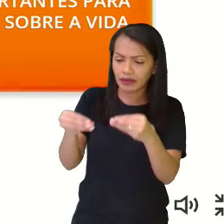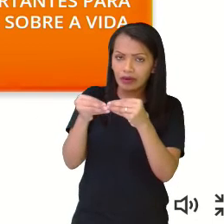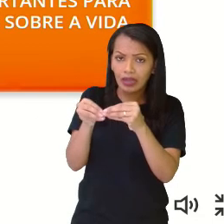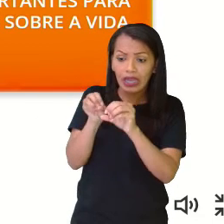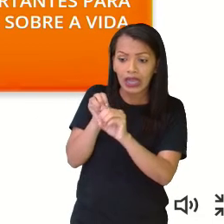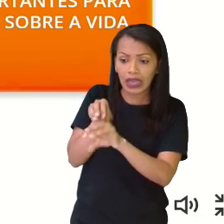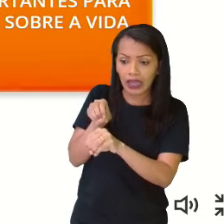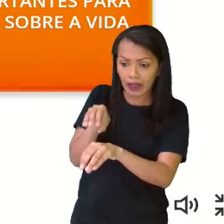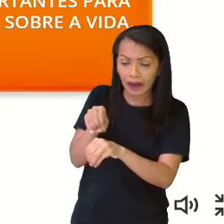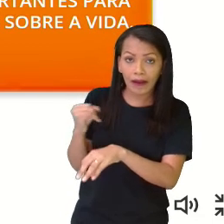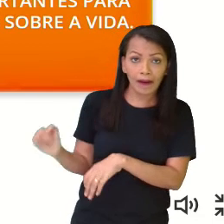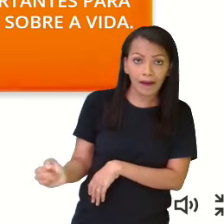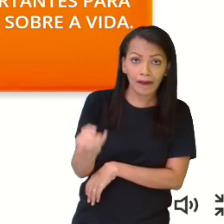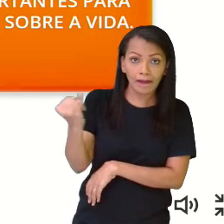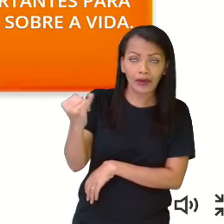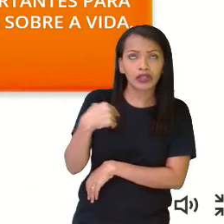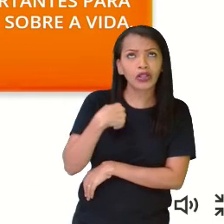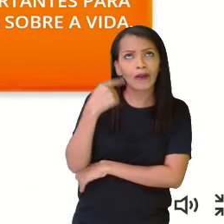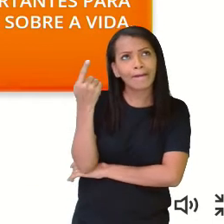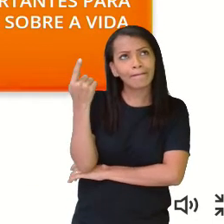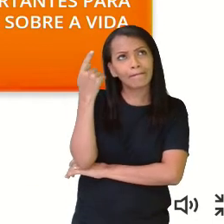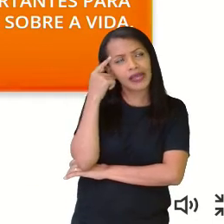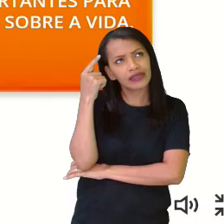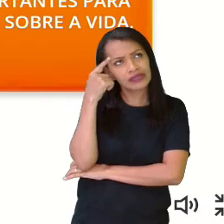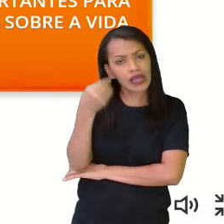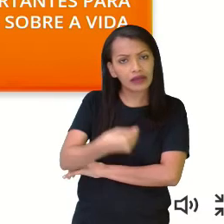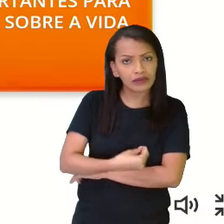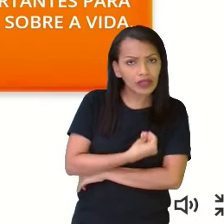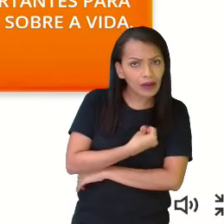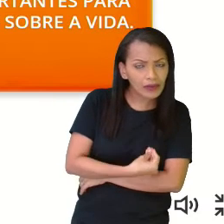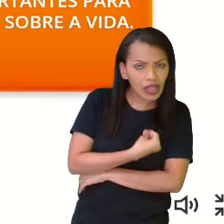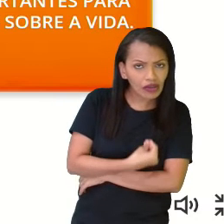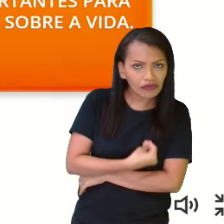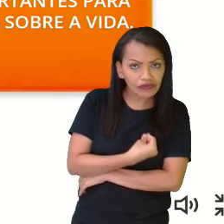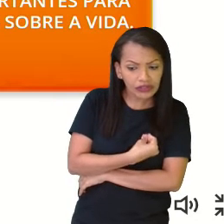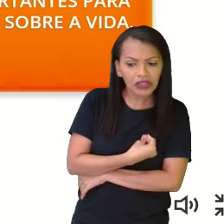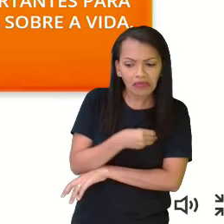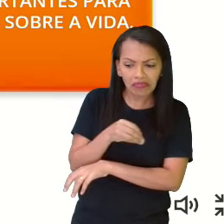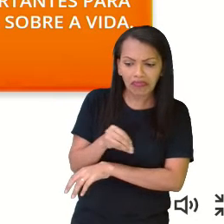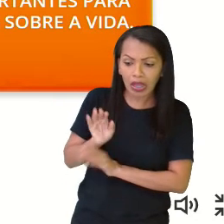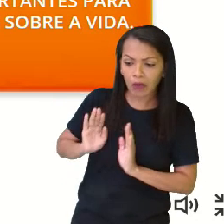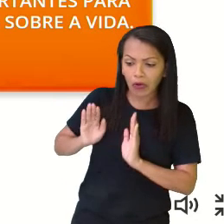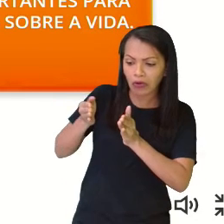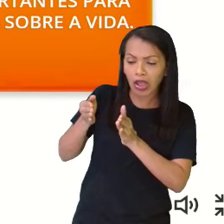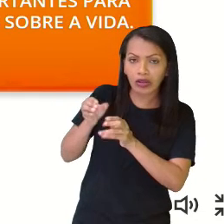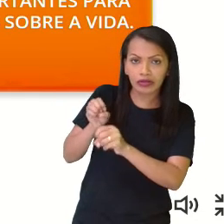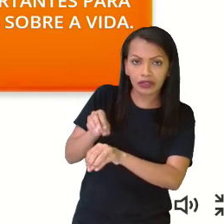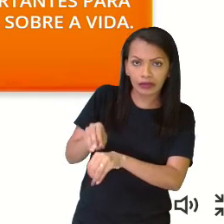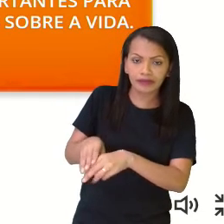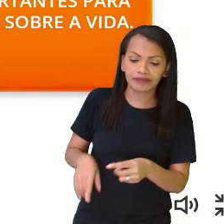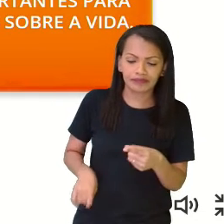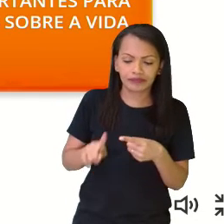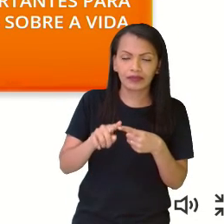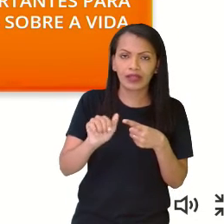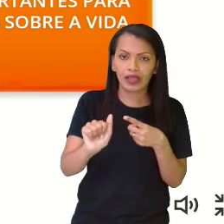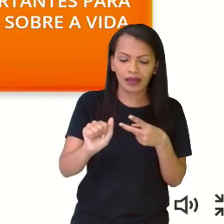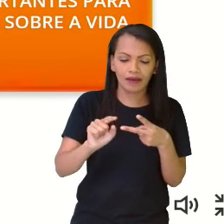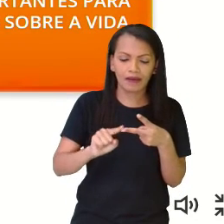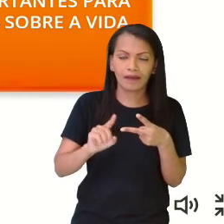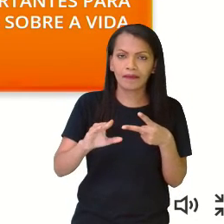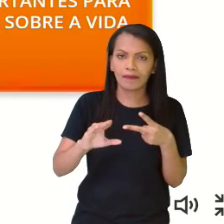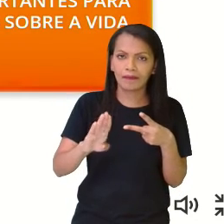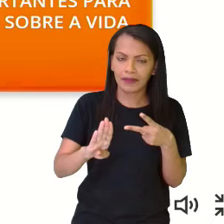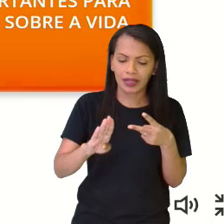lições importantes para refletirmos sobre a vida. E aí, quinto ano, A, B ou C? Letra A fala em história em